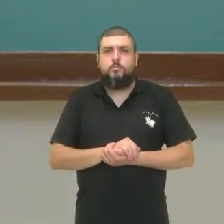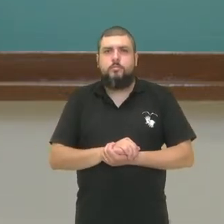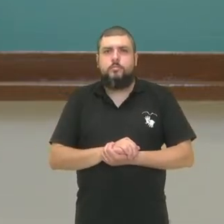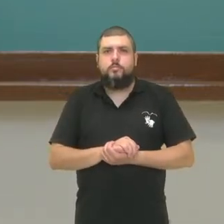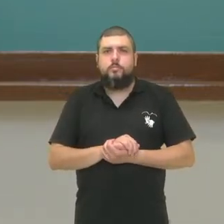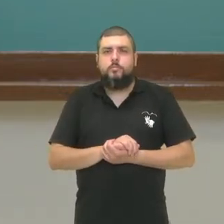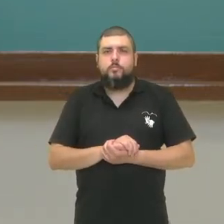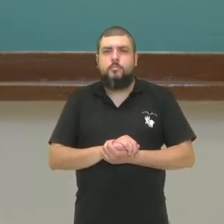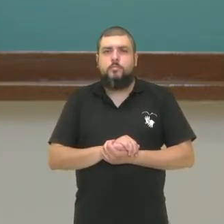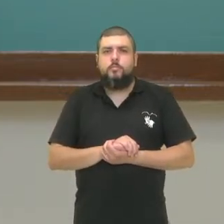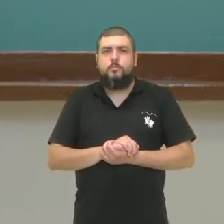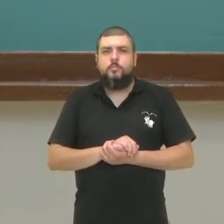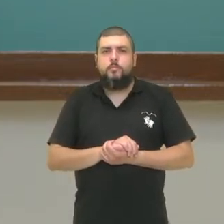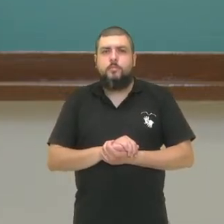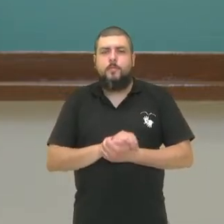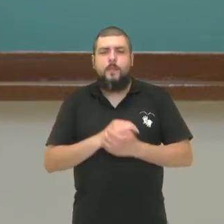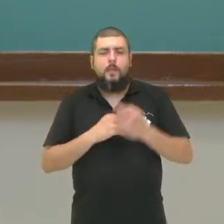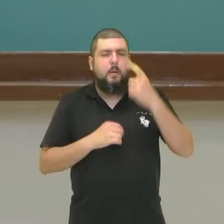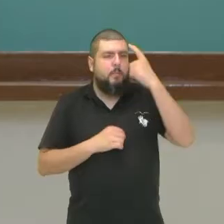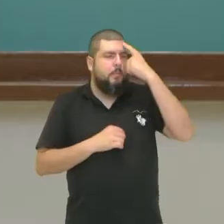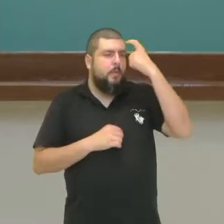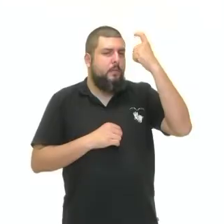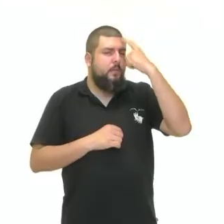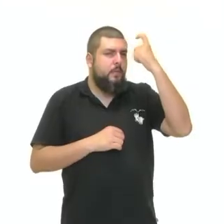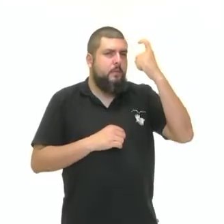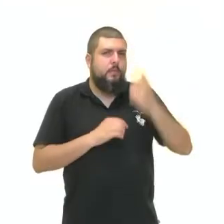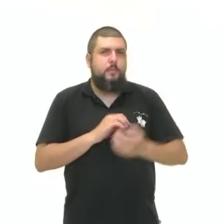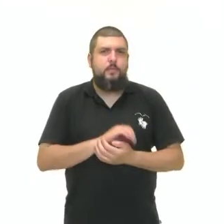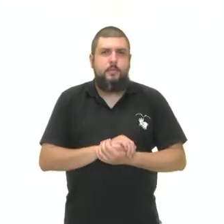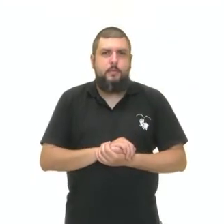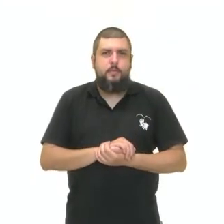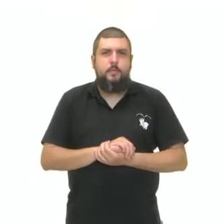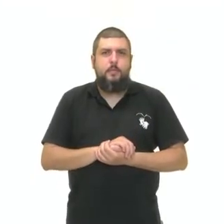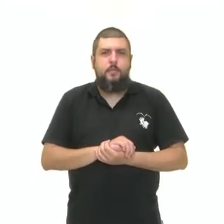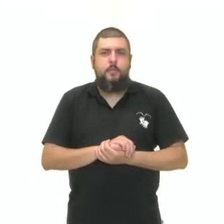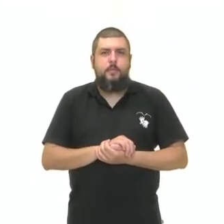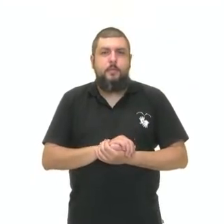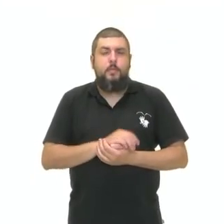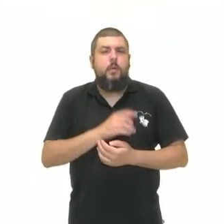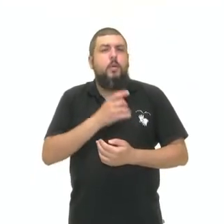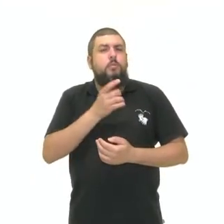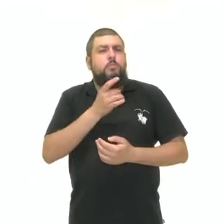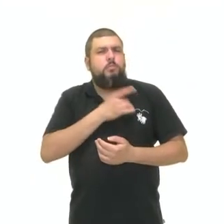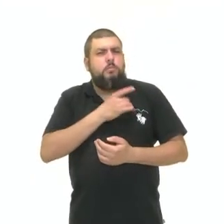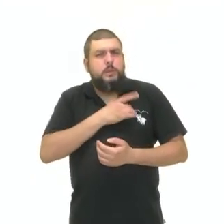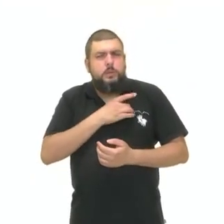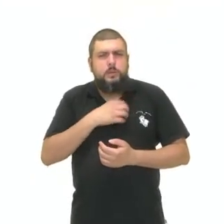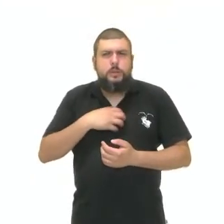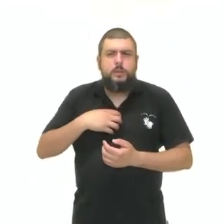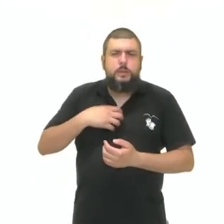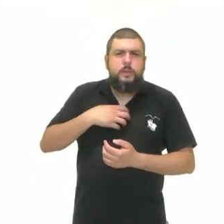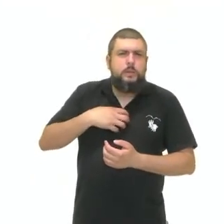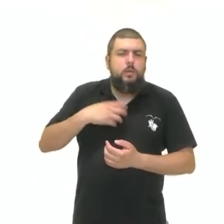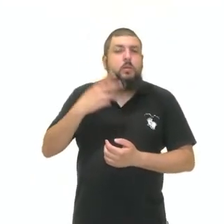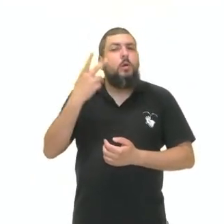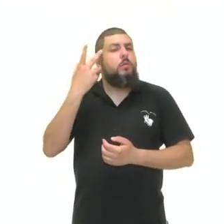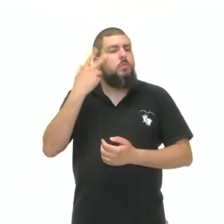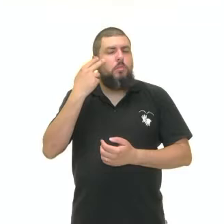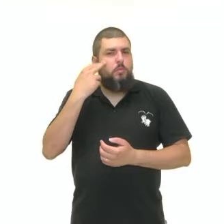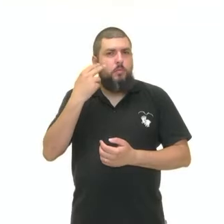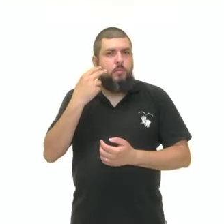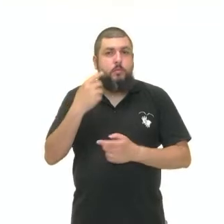Improvisação. Então vamos lá. O medo à espontaneidade é comum, pois precisamos entrar num